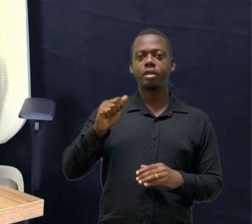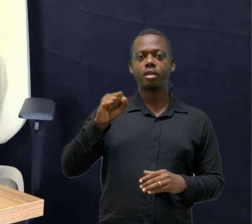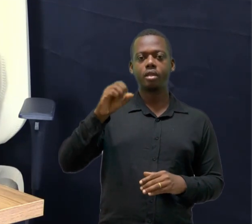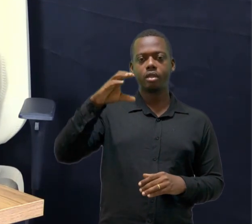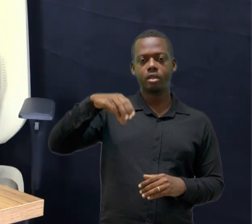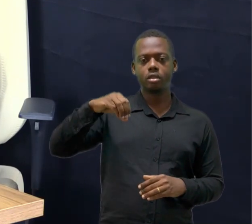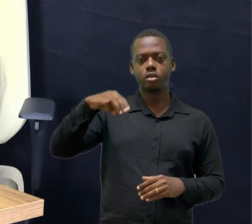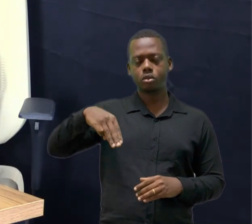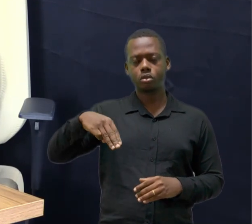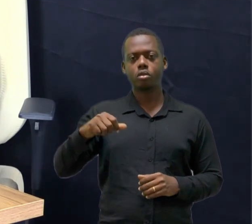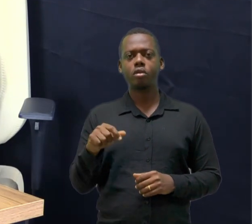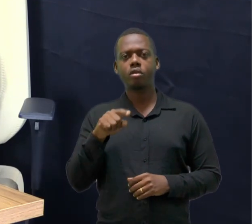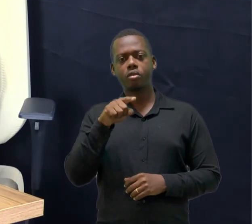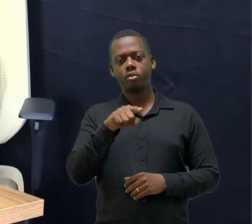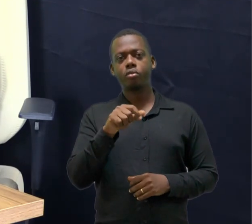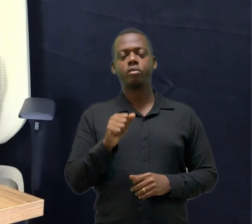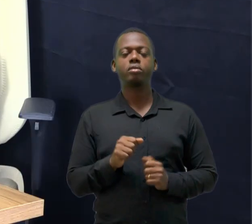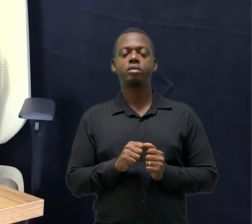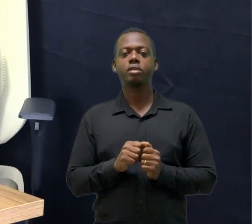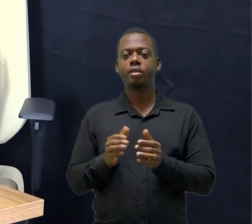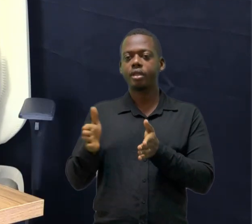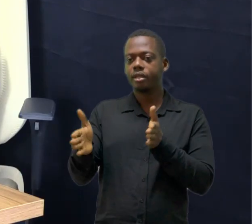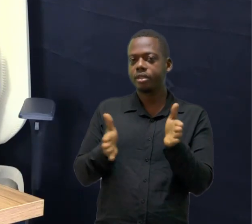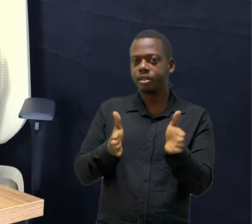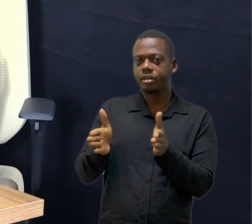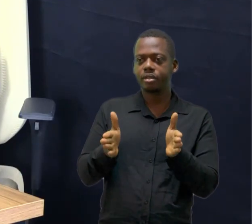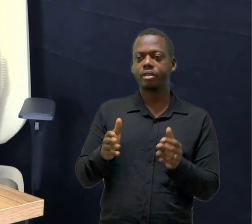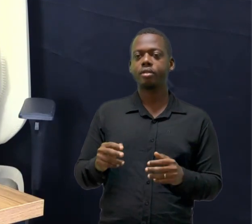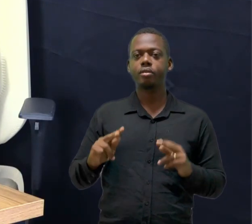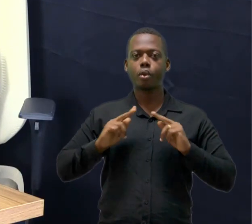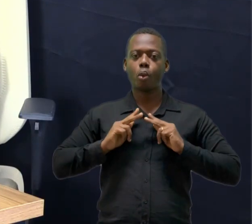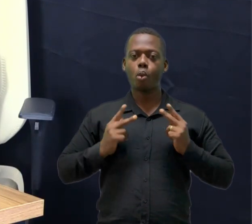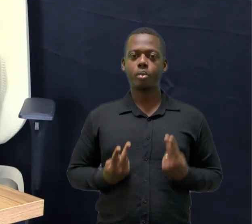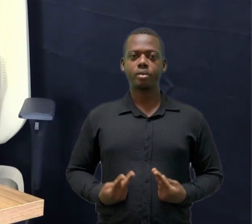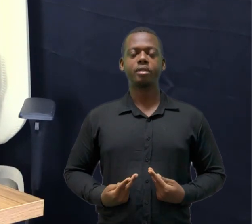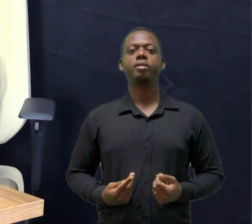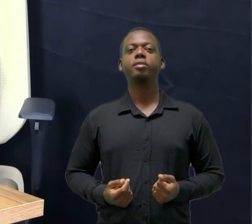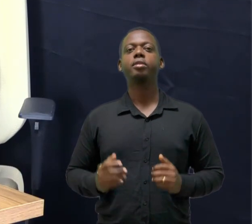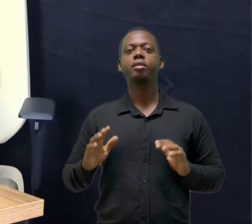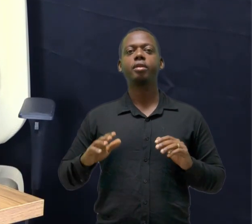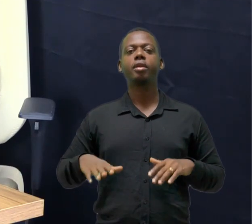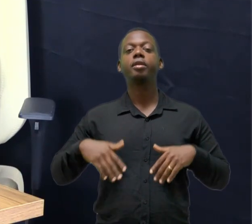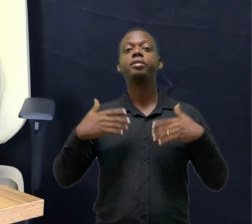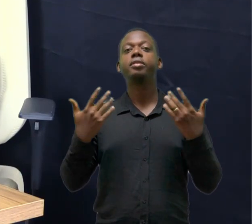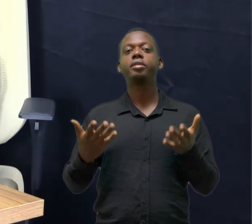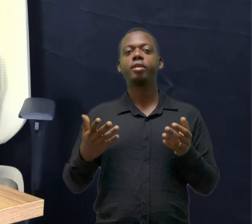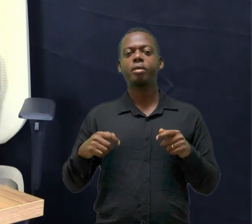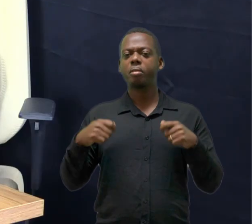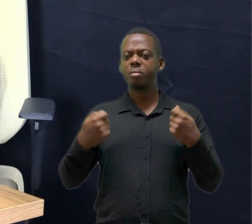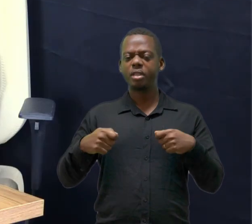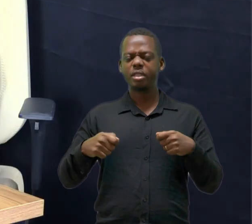né, Aham. então você coloca aí sua sensibilidade, a sua humanidade, entendeu? Então, não precisa você